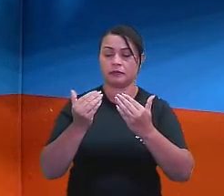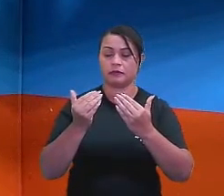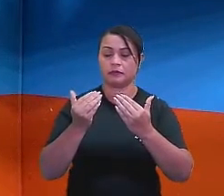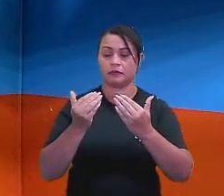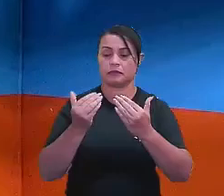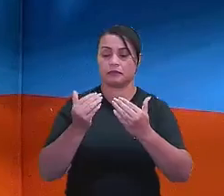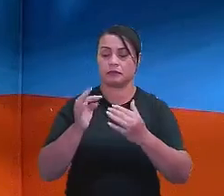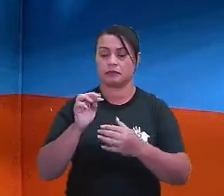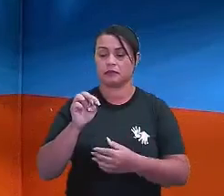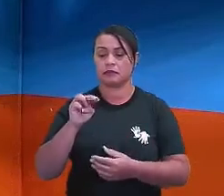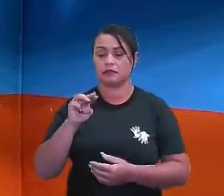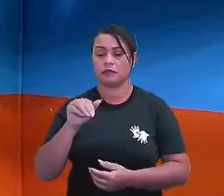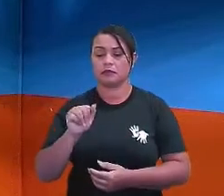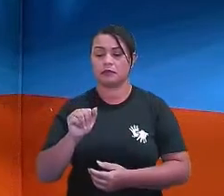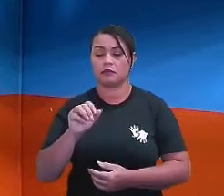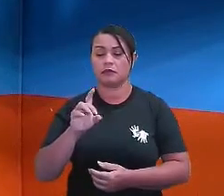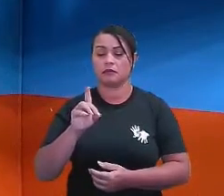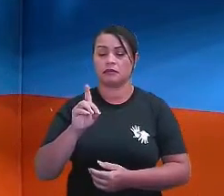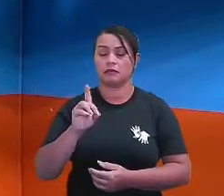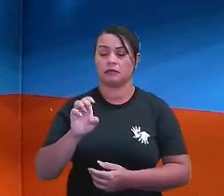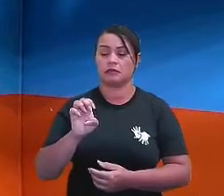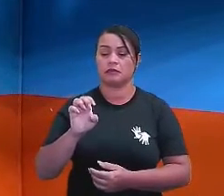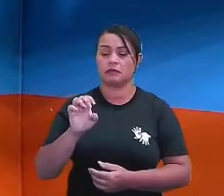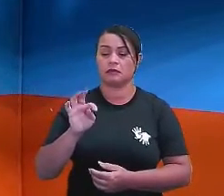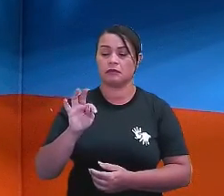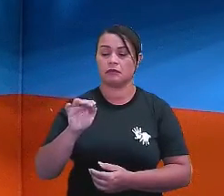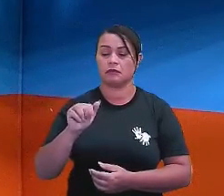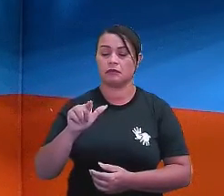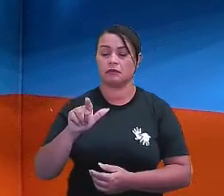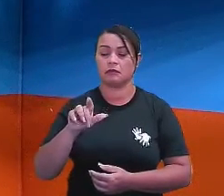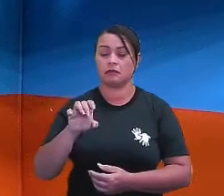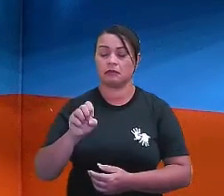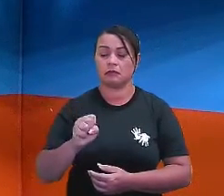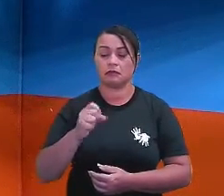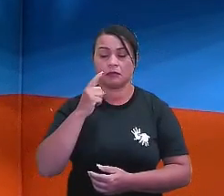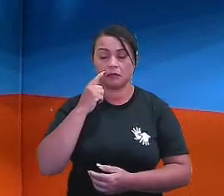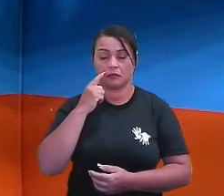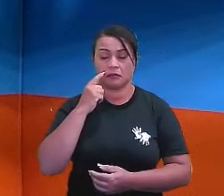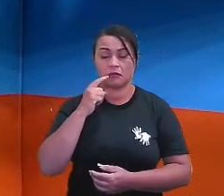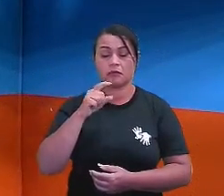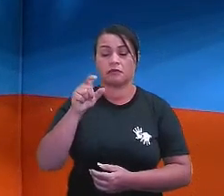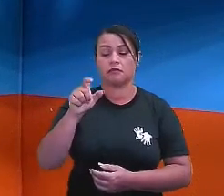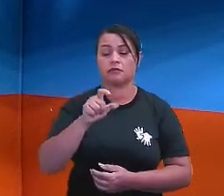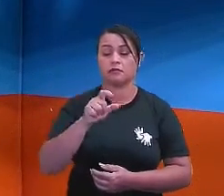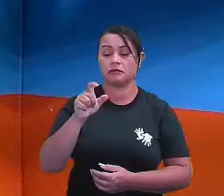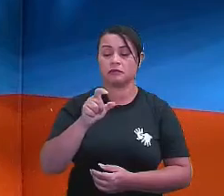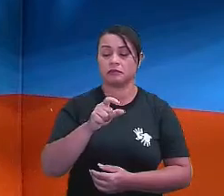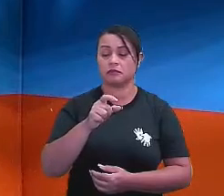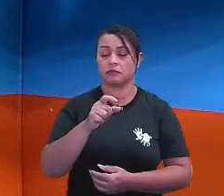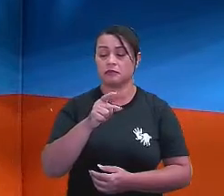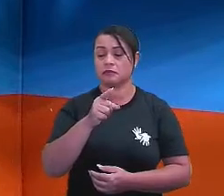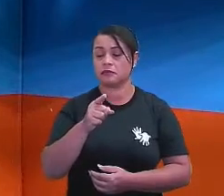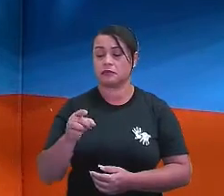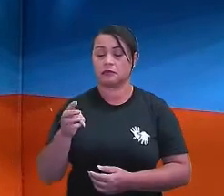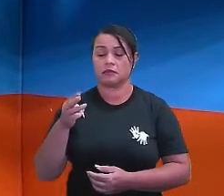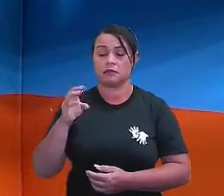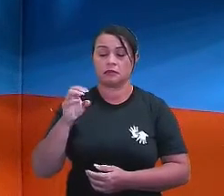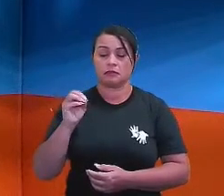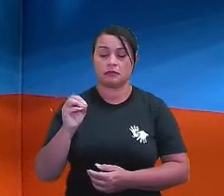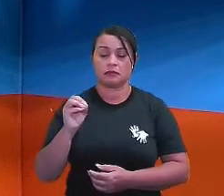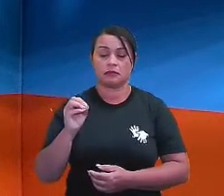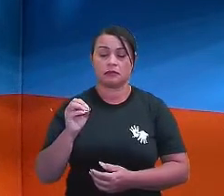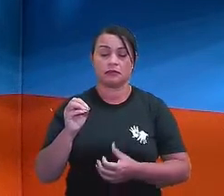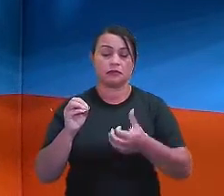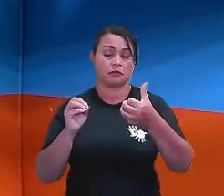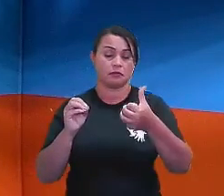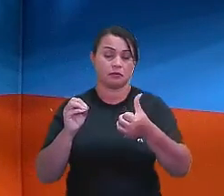do Teorema de Tales de Mileto, né? O que é que eu vou fazer aqui, ó? X está para 30, assim como 6